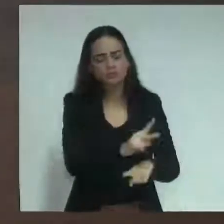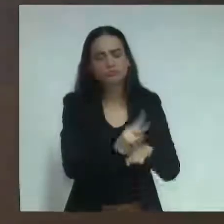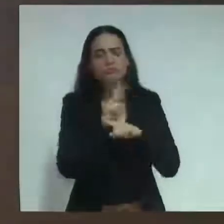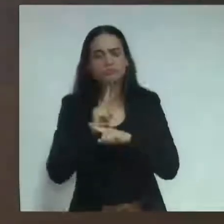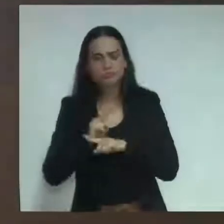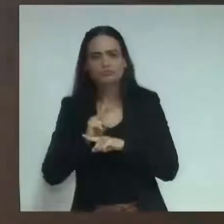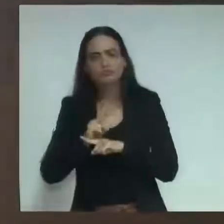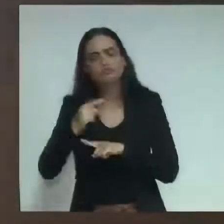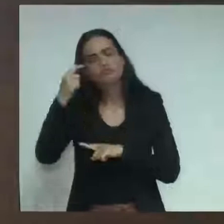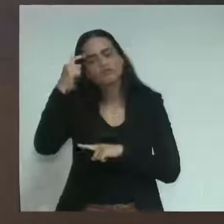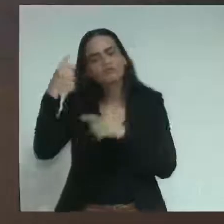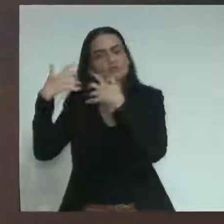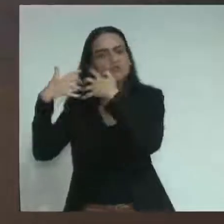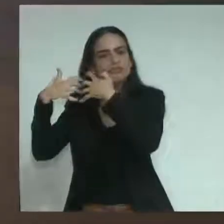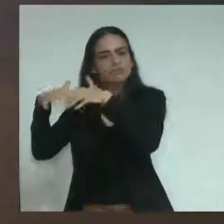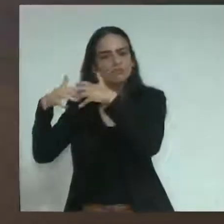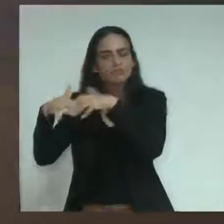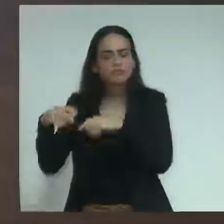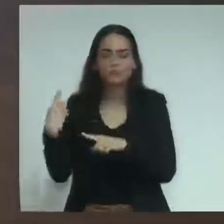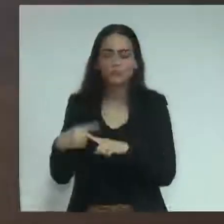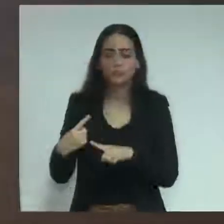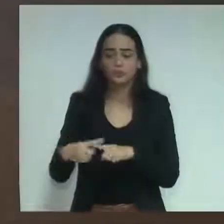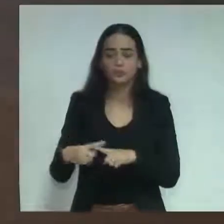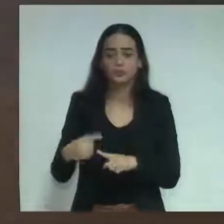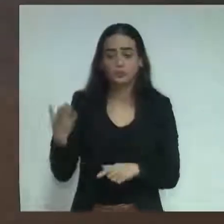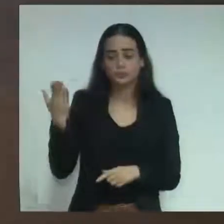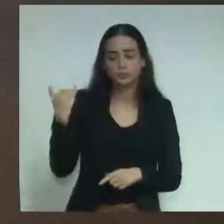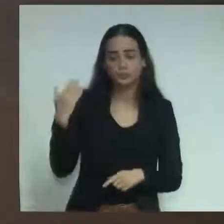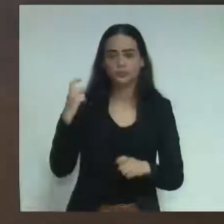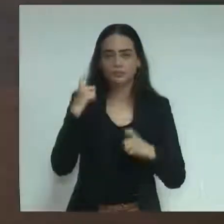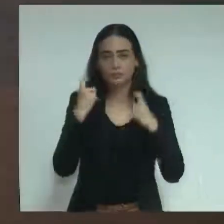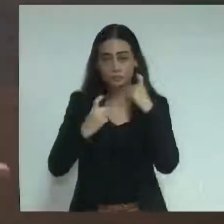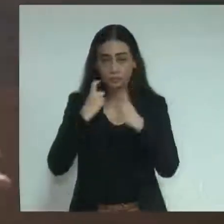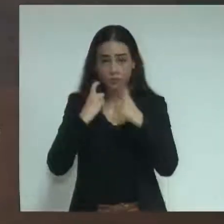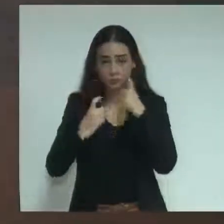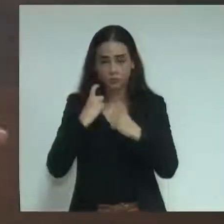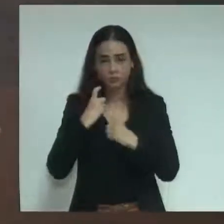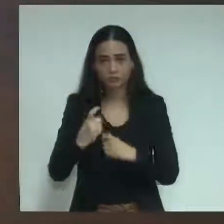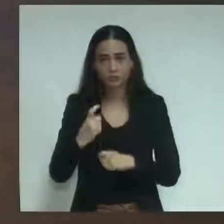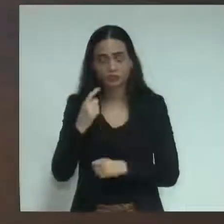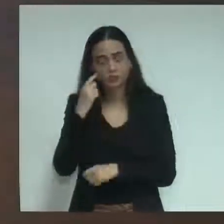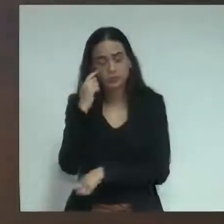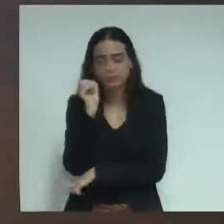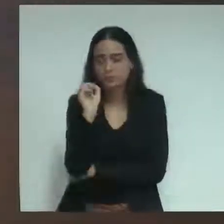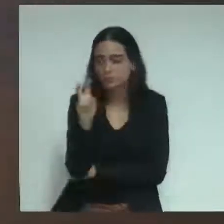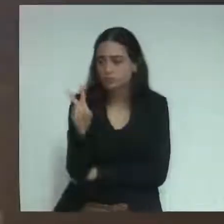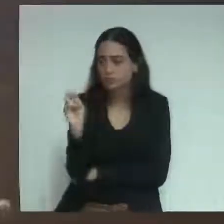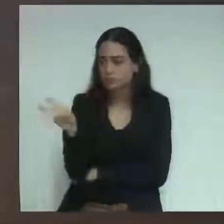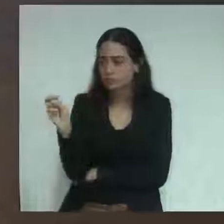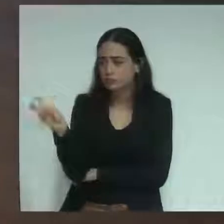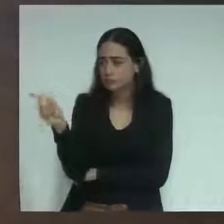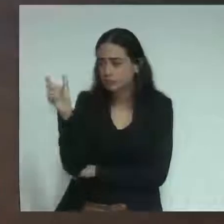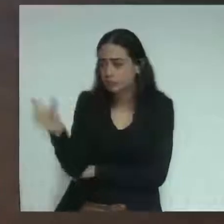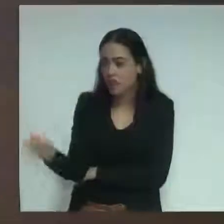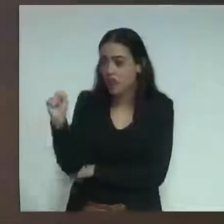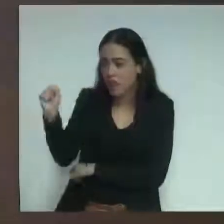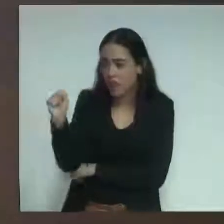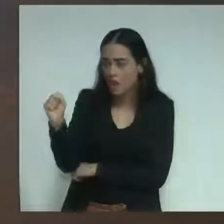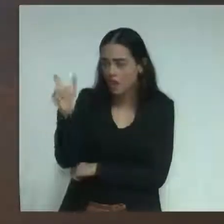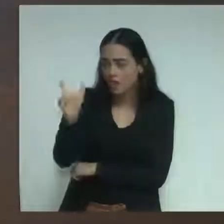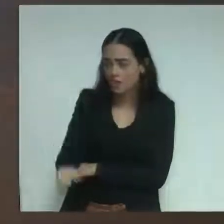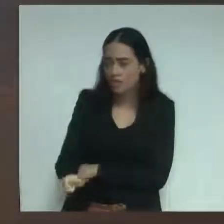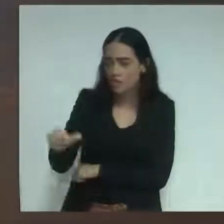da última sessão? Porque eu vi em alguns momentos, algumas pessoas buscando ali o vencedor, o perdedor. Para a